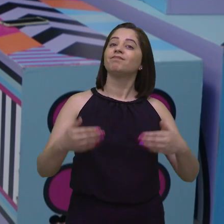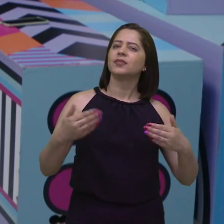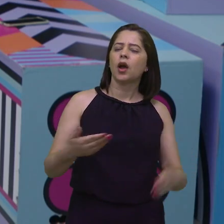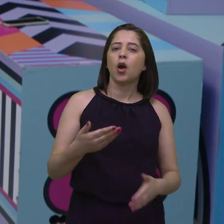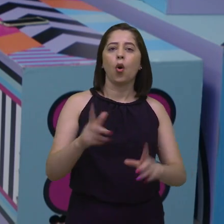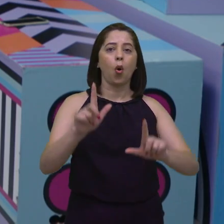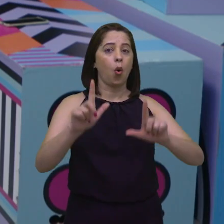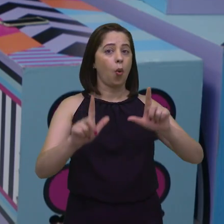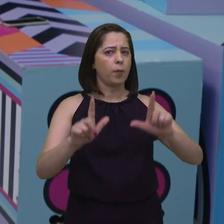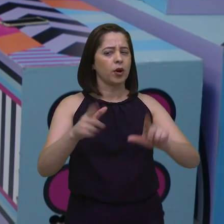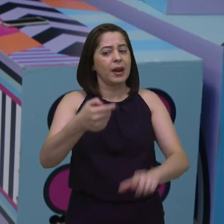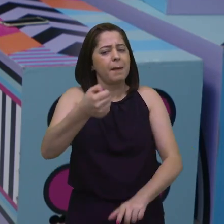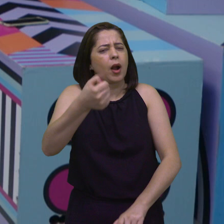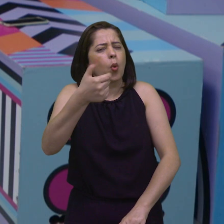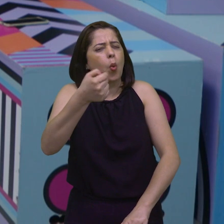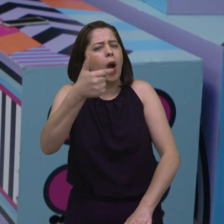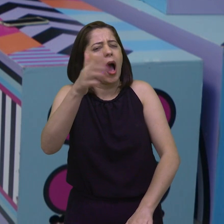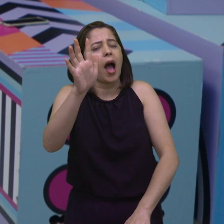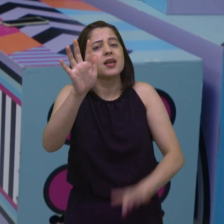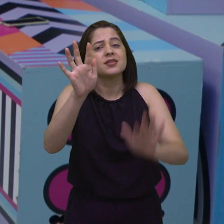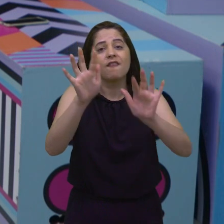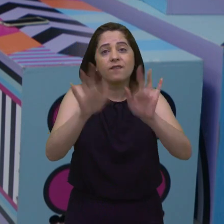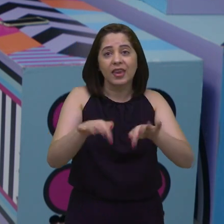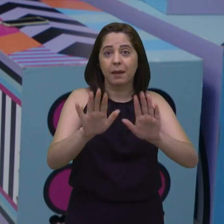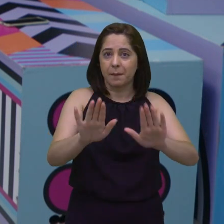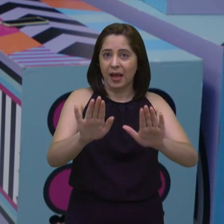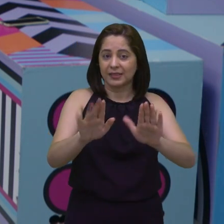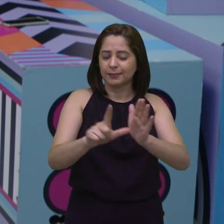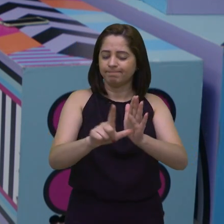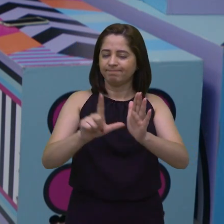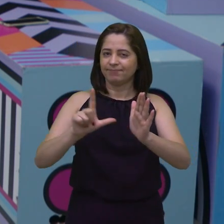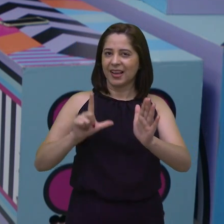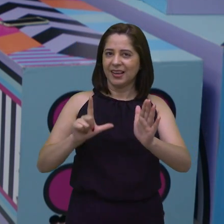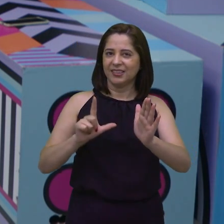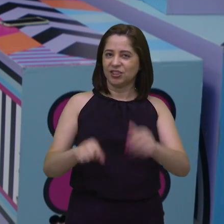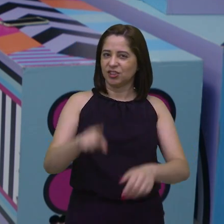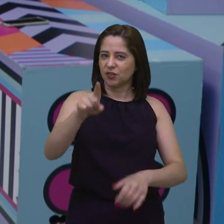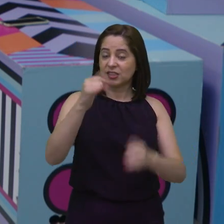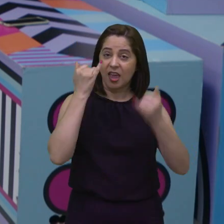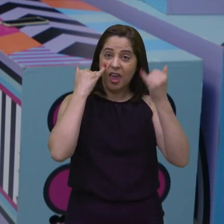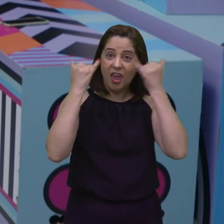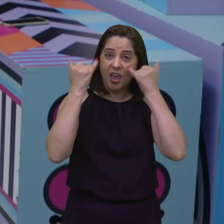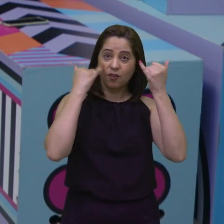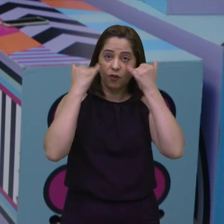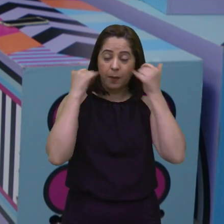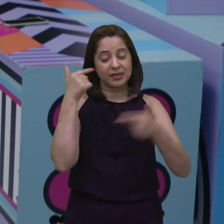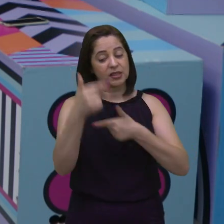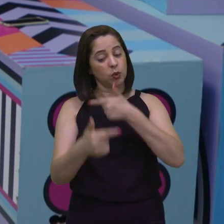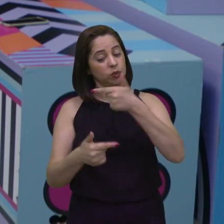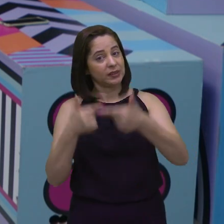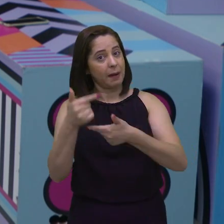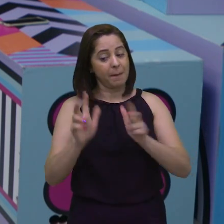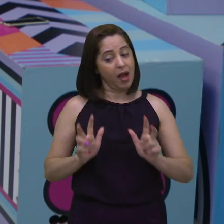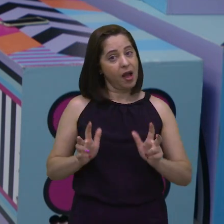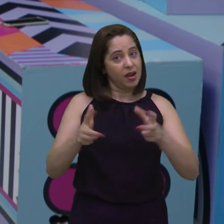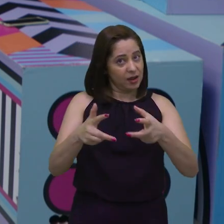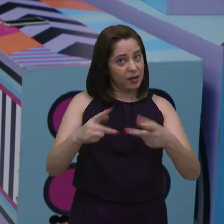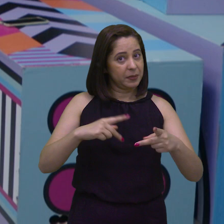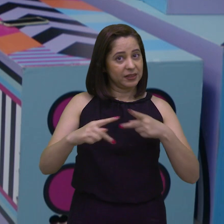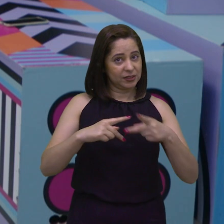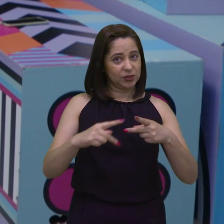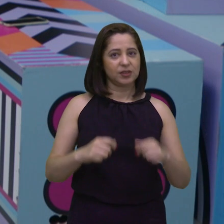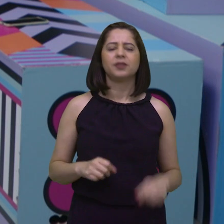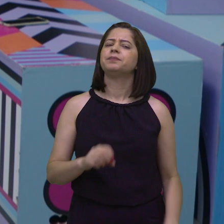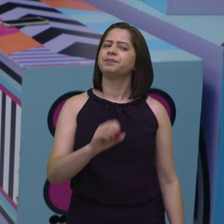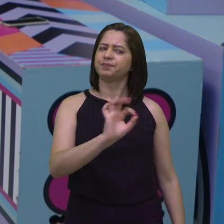Seguinte, tá quase na hora de encerrar o Tá Ligado na Cidade de hoje, mas não sem antes te deixar por dentro dos trabalhos que rolam